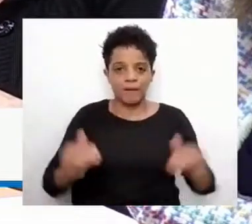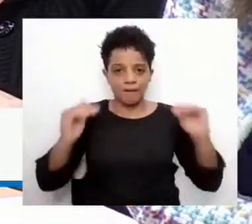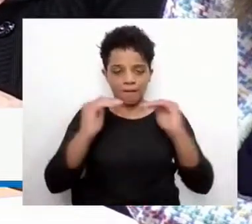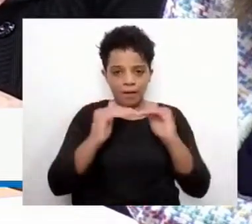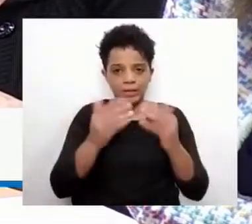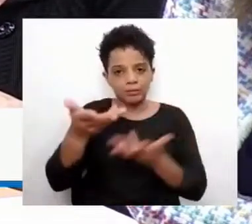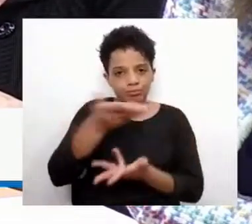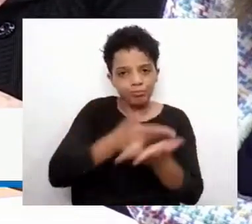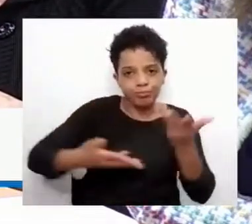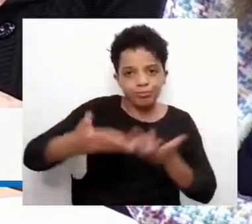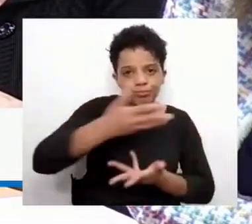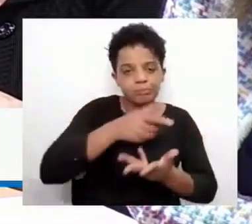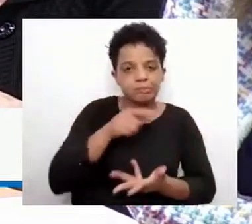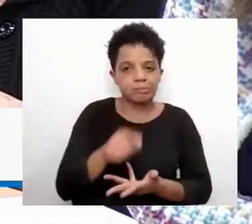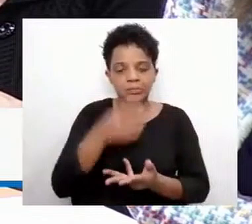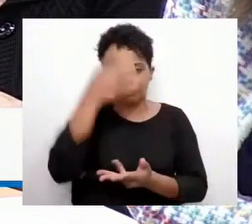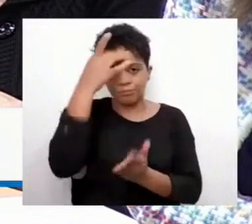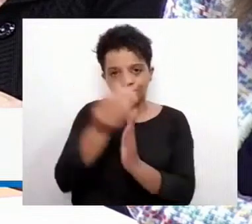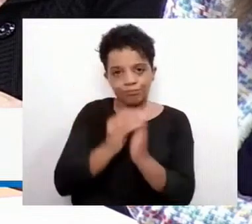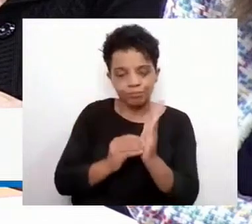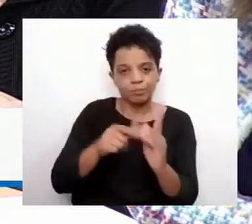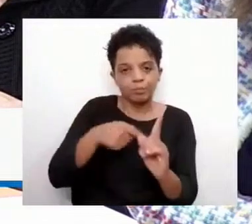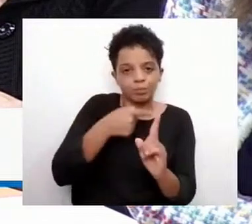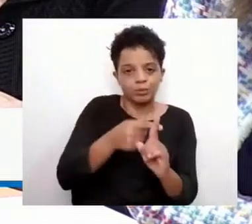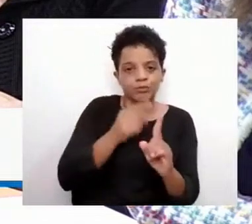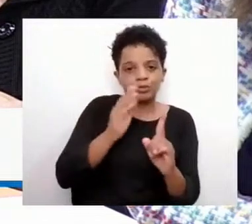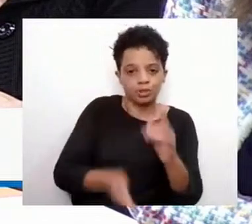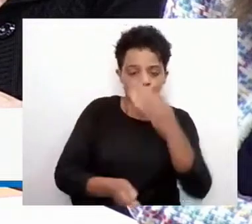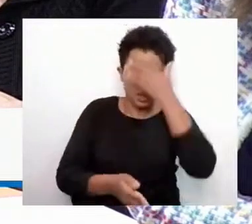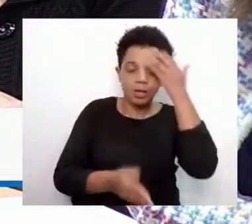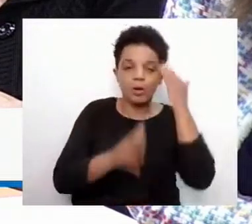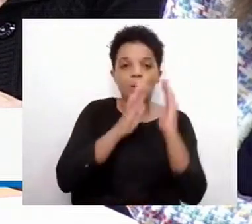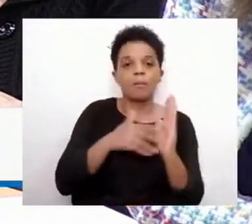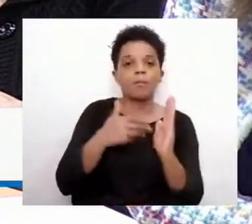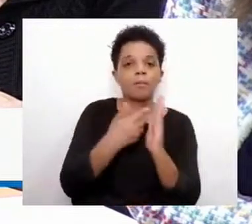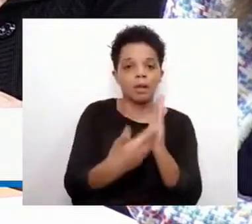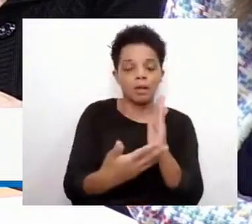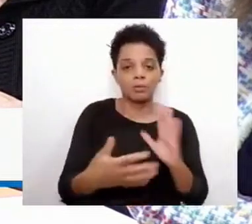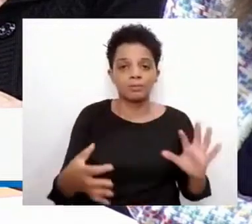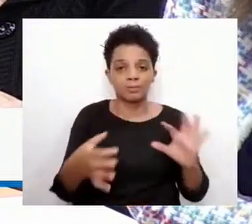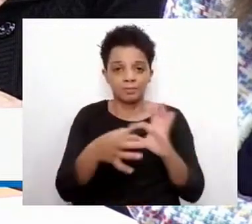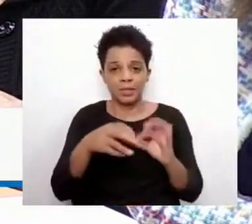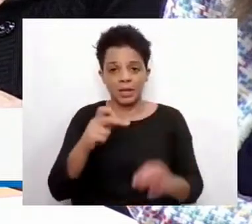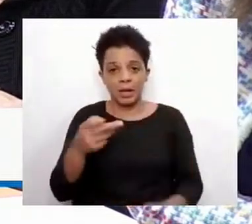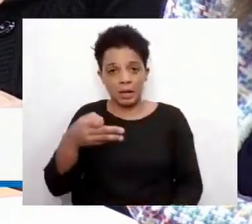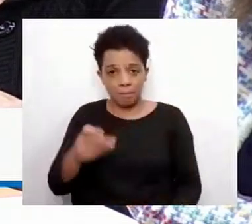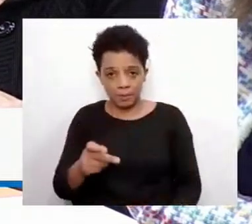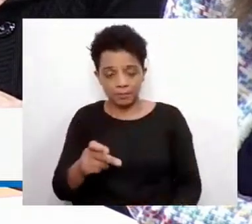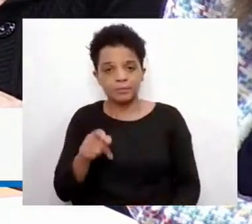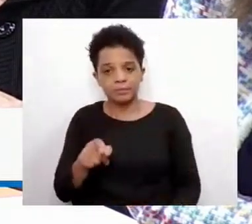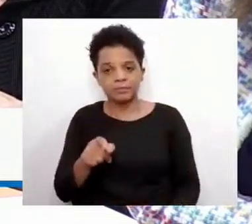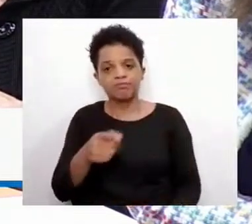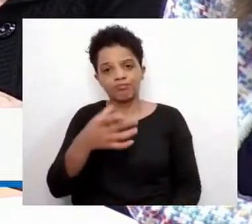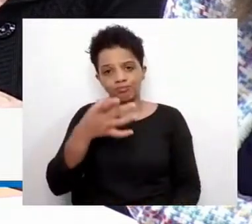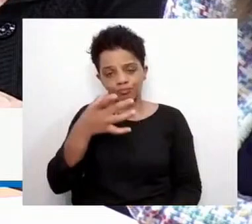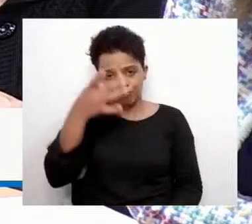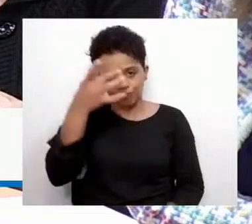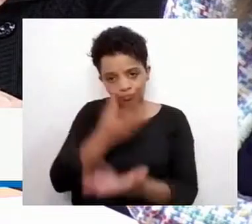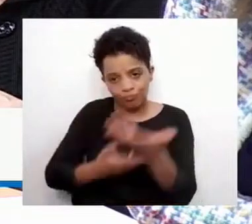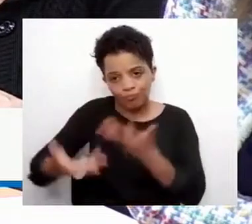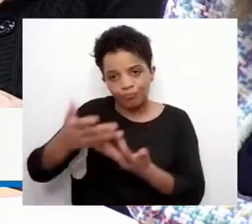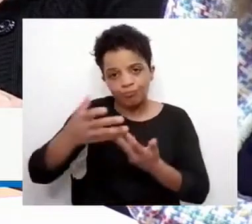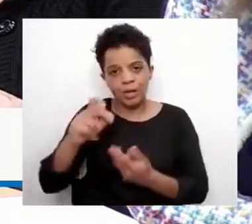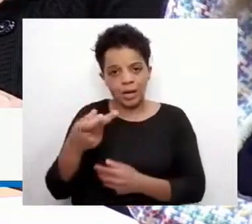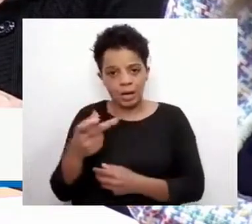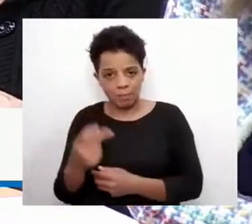se já deram um parecer favorável a este plano. Em relação à APA, se já há concertação com a APA, se em relação